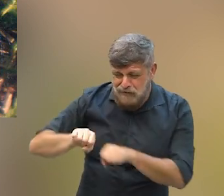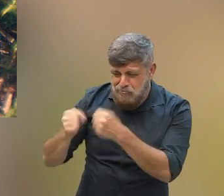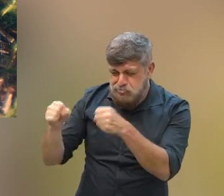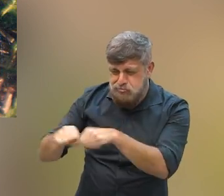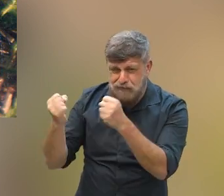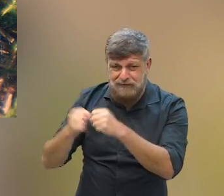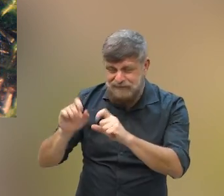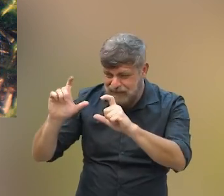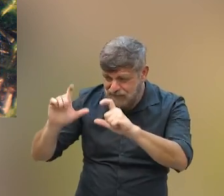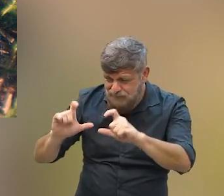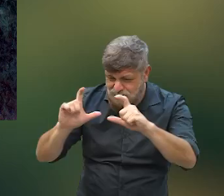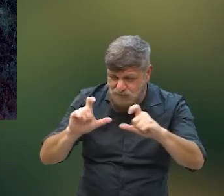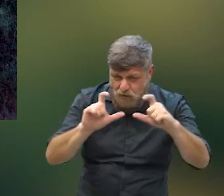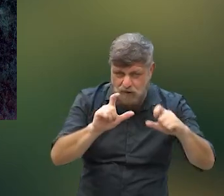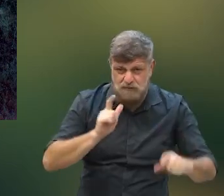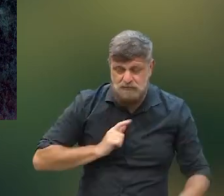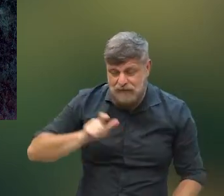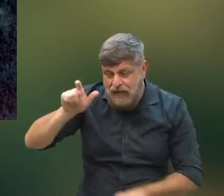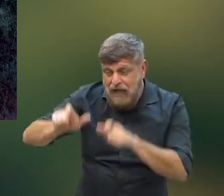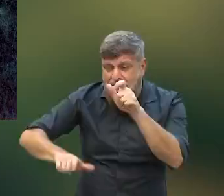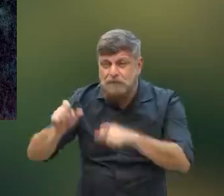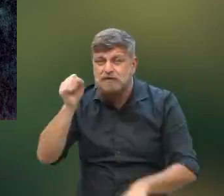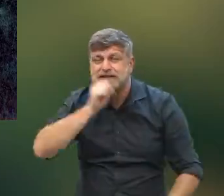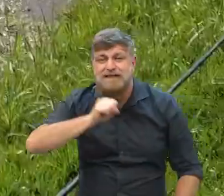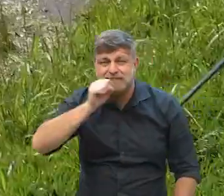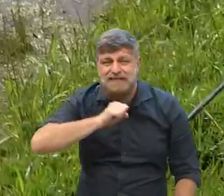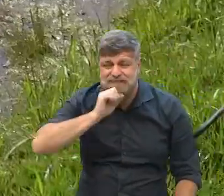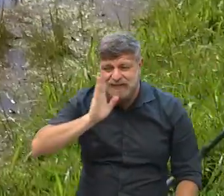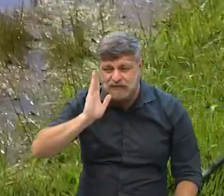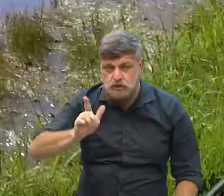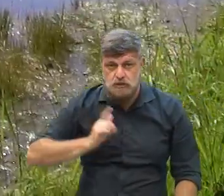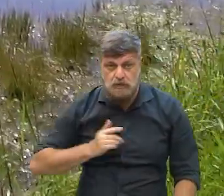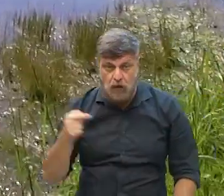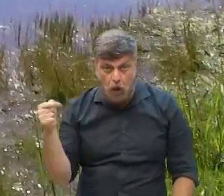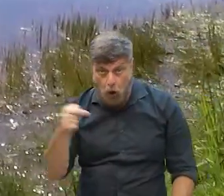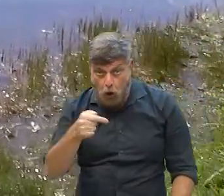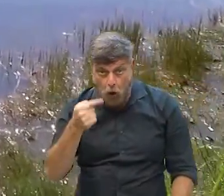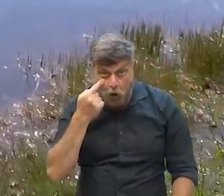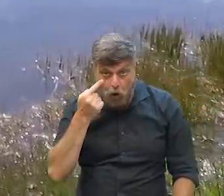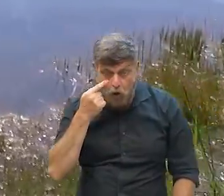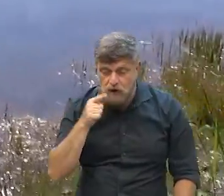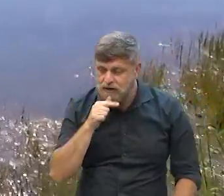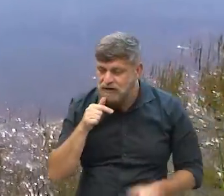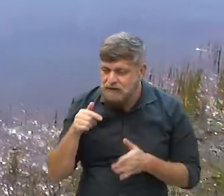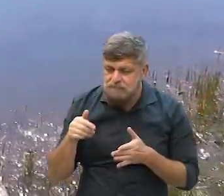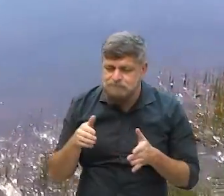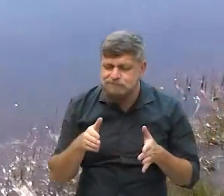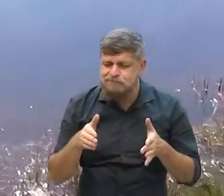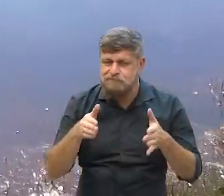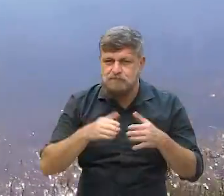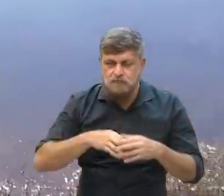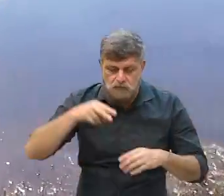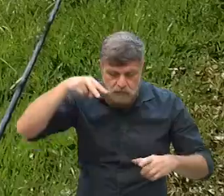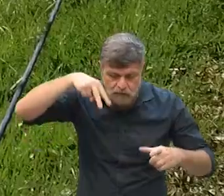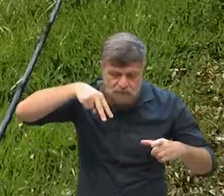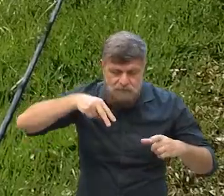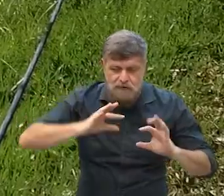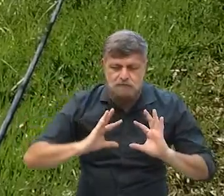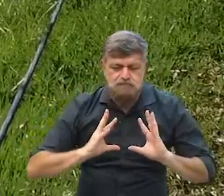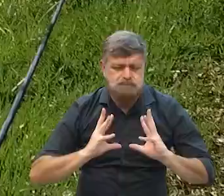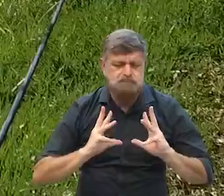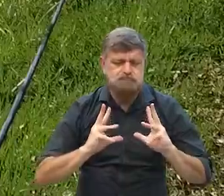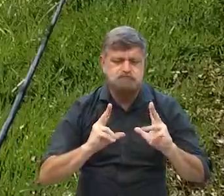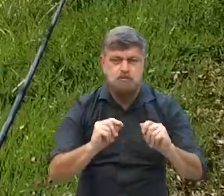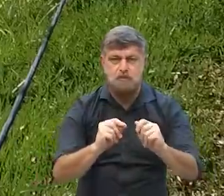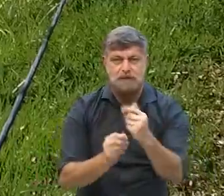em fotos dos moradores mais antigos da cidade. Pela água cristalina, dá para se ver o fundo do lago, árvores